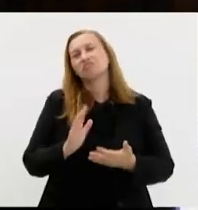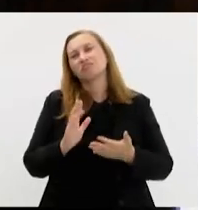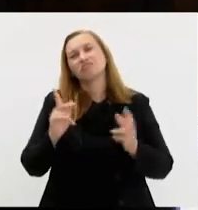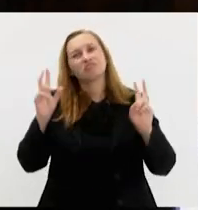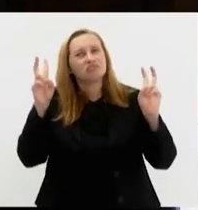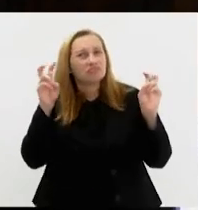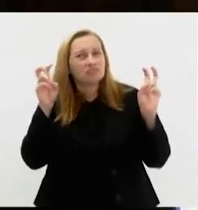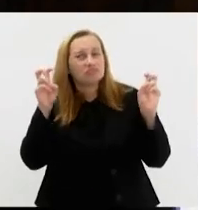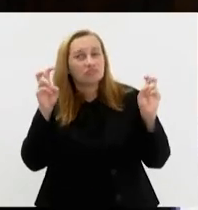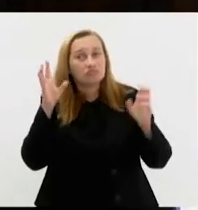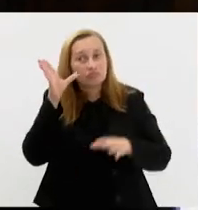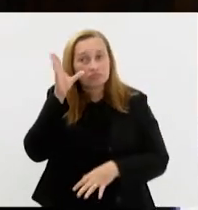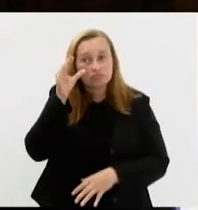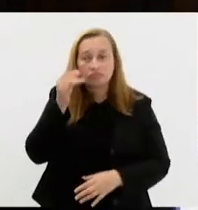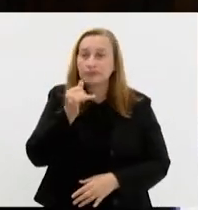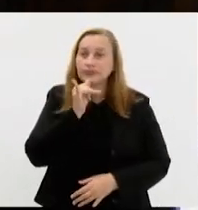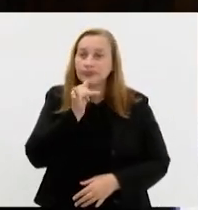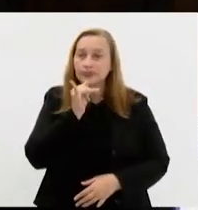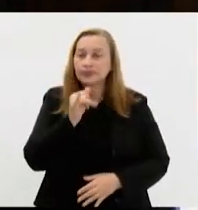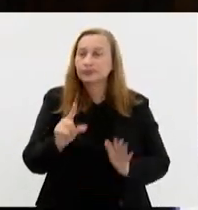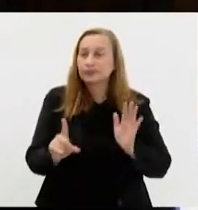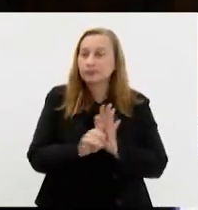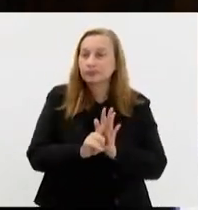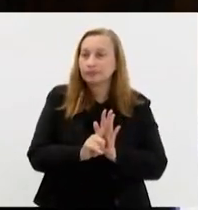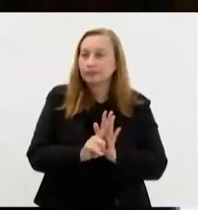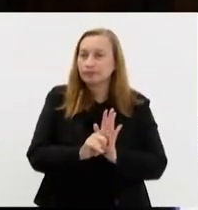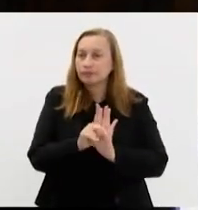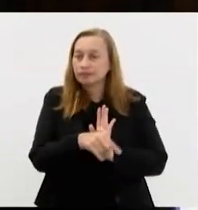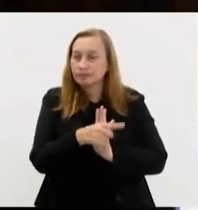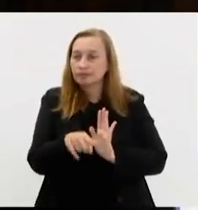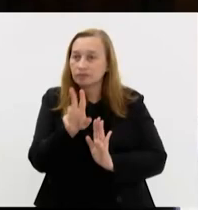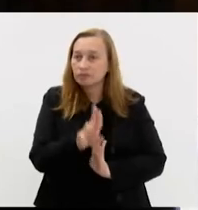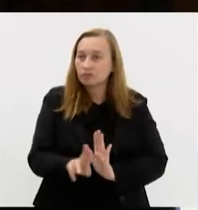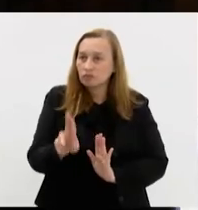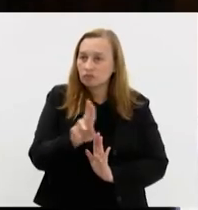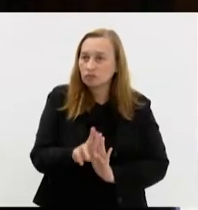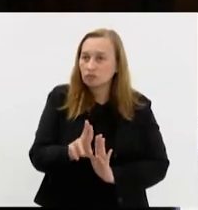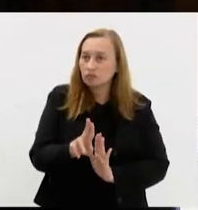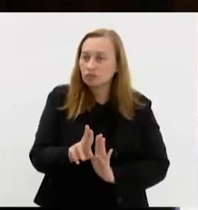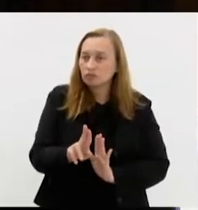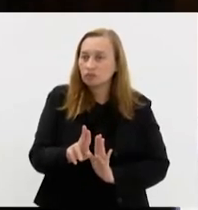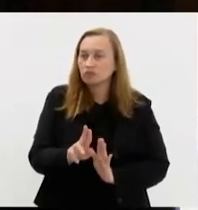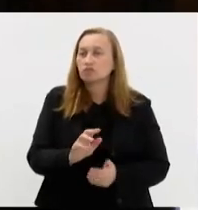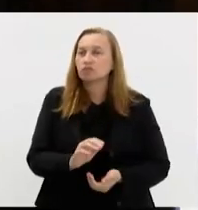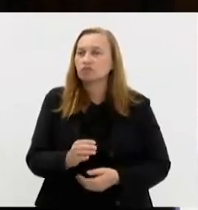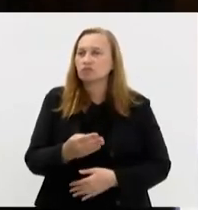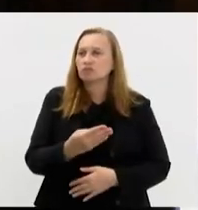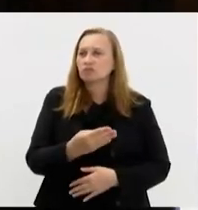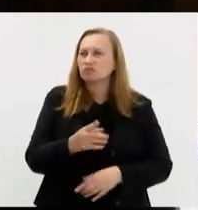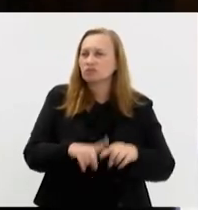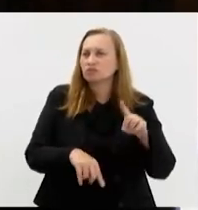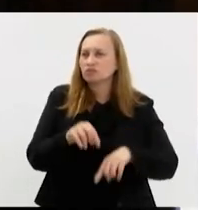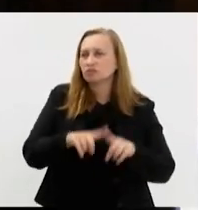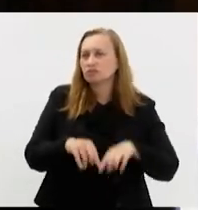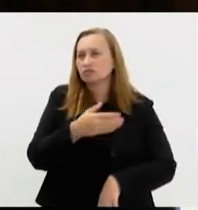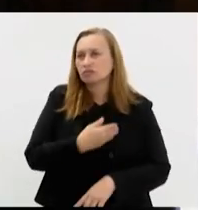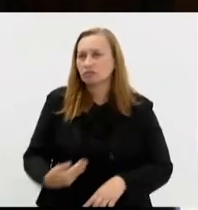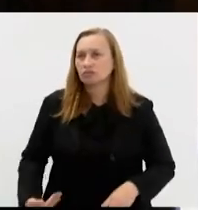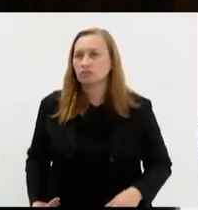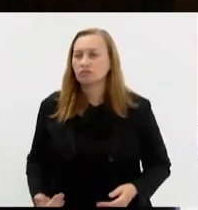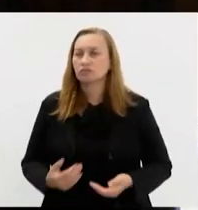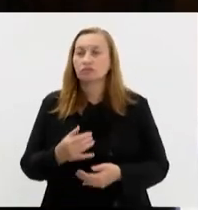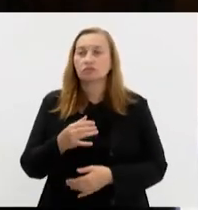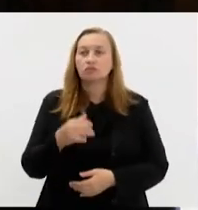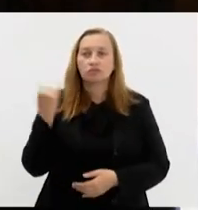interessantíssimos por exemplo a lei Veda o uso ou a sessão de bens públicos E aí chega no Tribunal Superior Eleitoral uma casuística